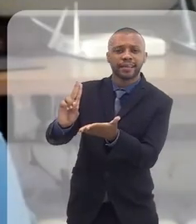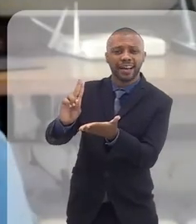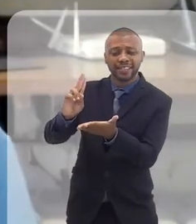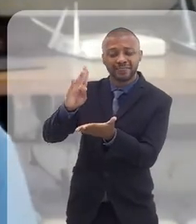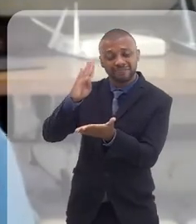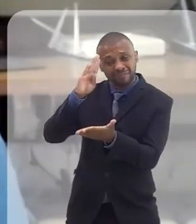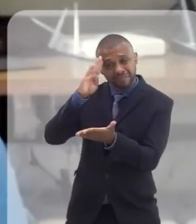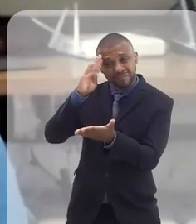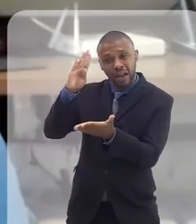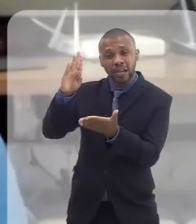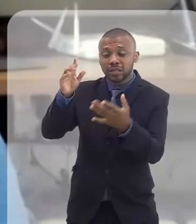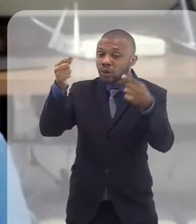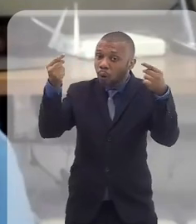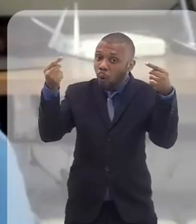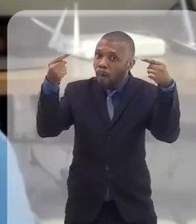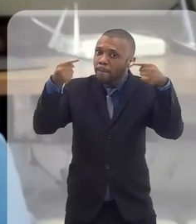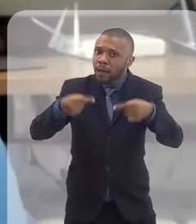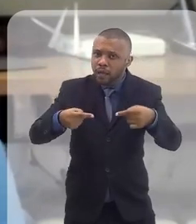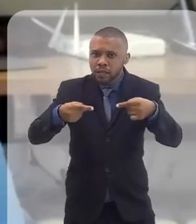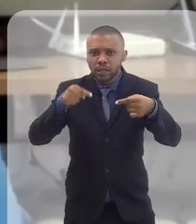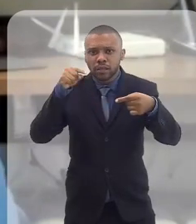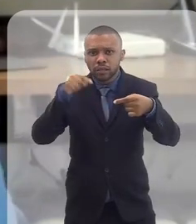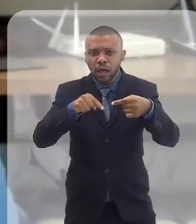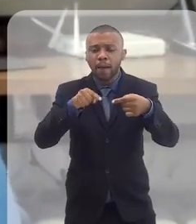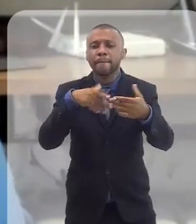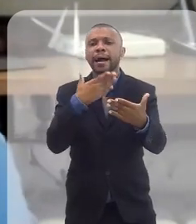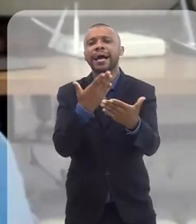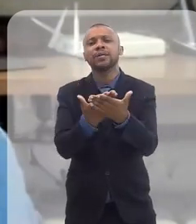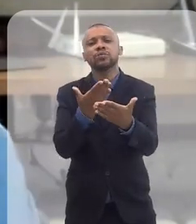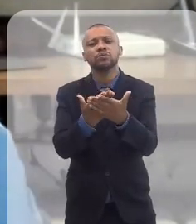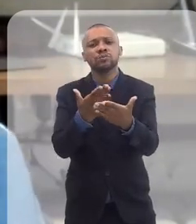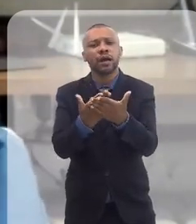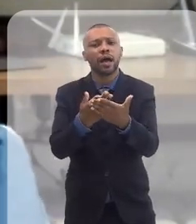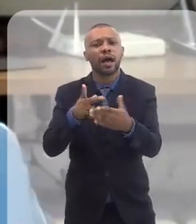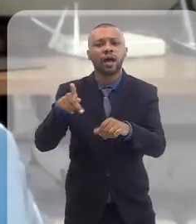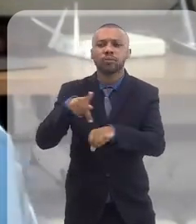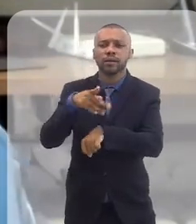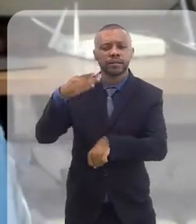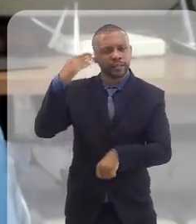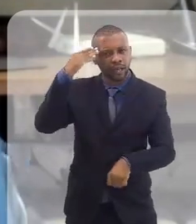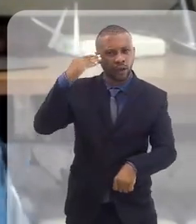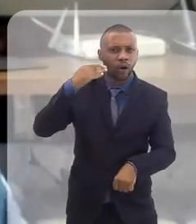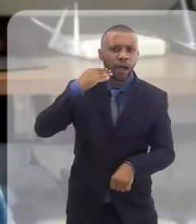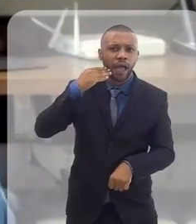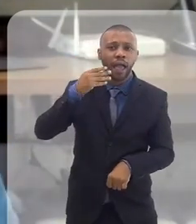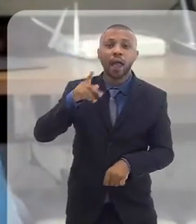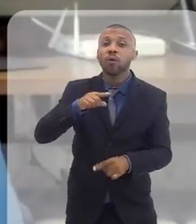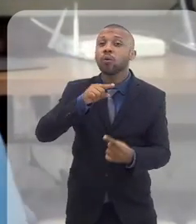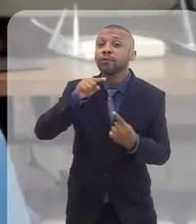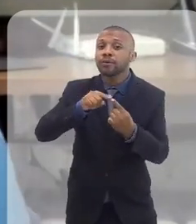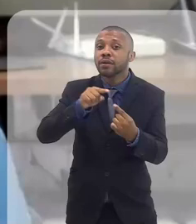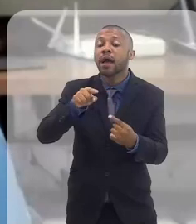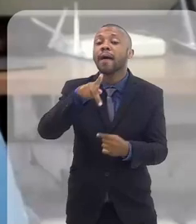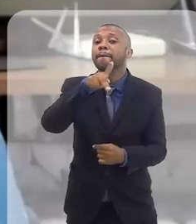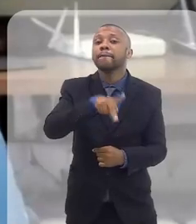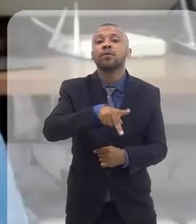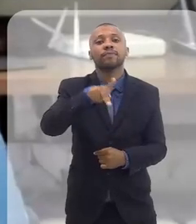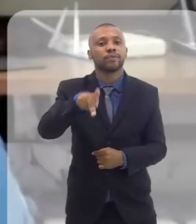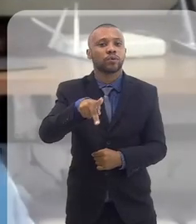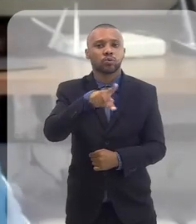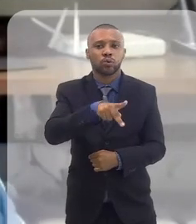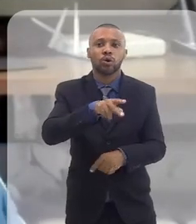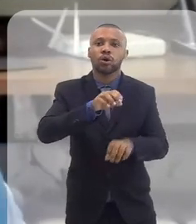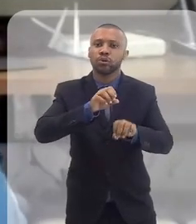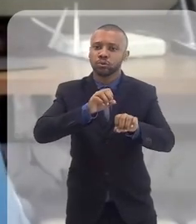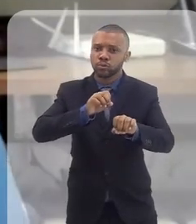A universidade mais competitiva para estudar na Coreia é para ser